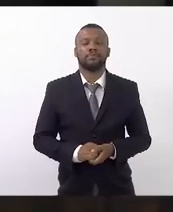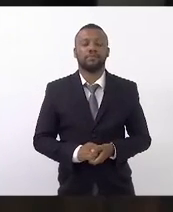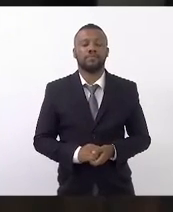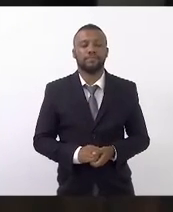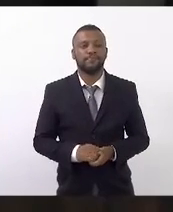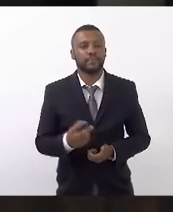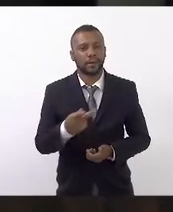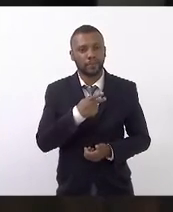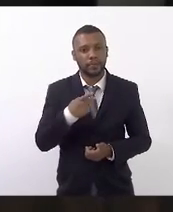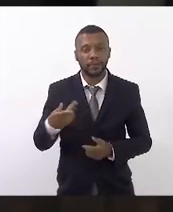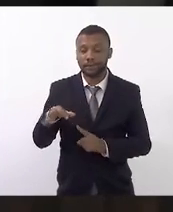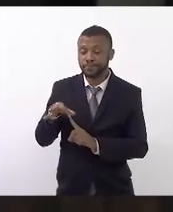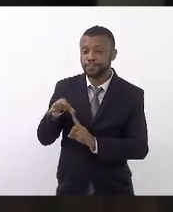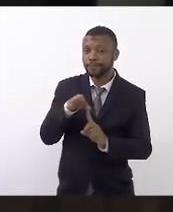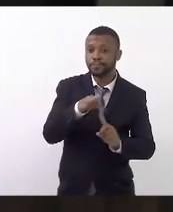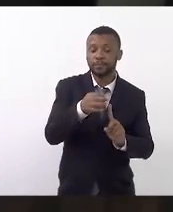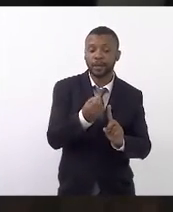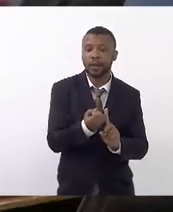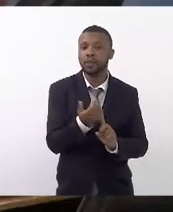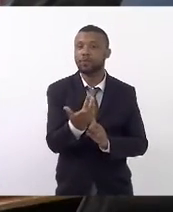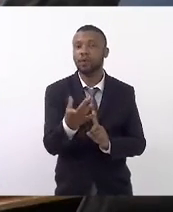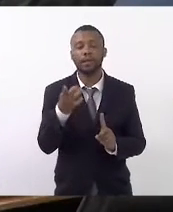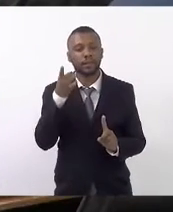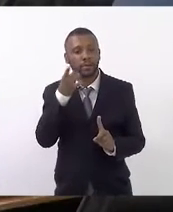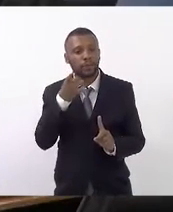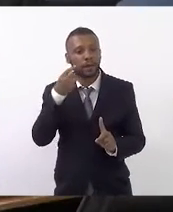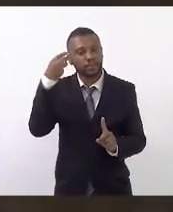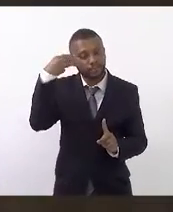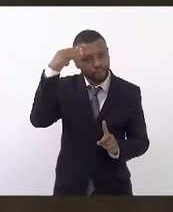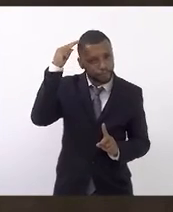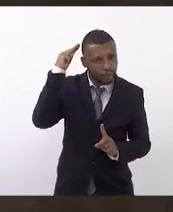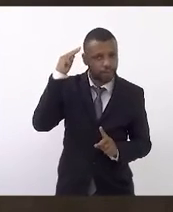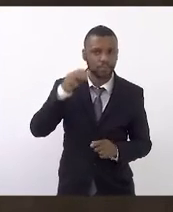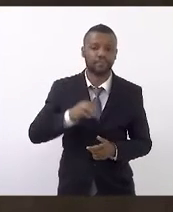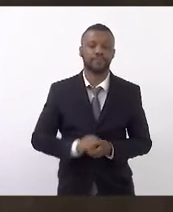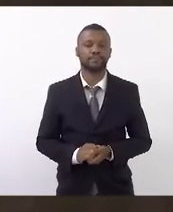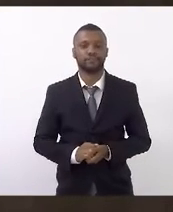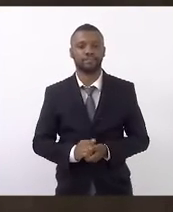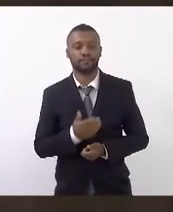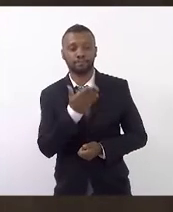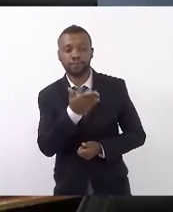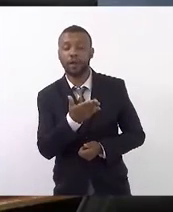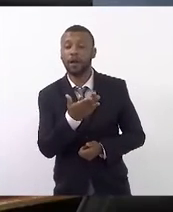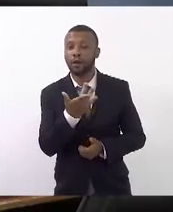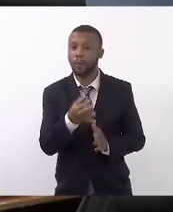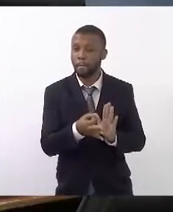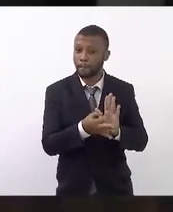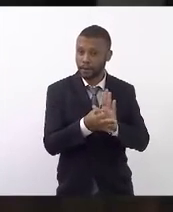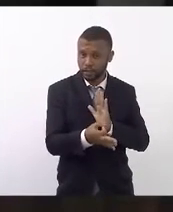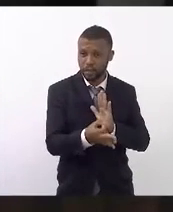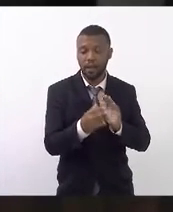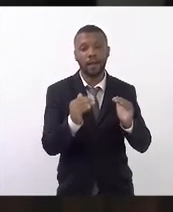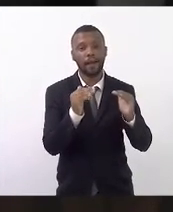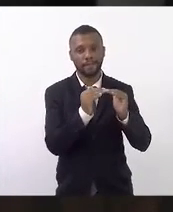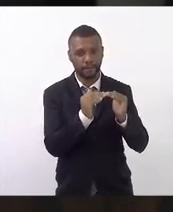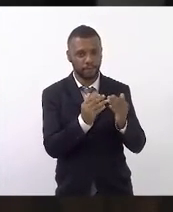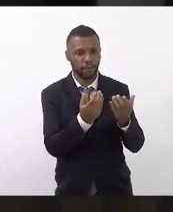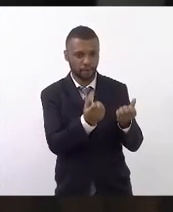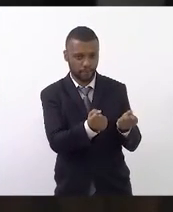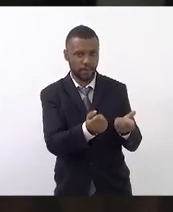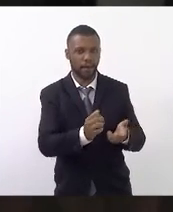Presidência designa relator, deputado Márcio Pacheco. Parecer é favorável, senhor presidente. Pela mesa diretora,